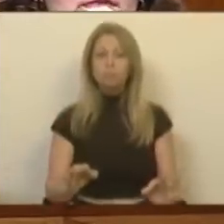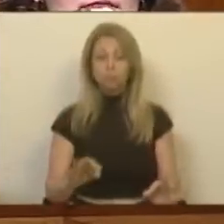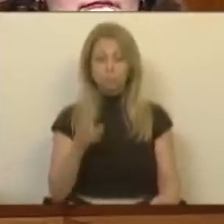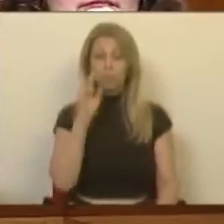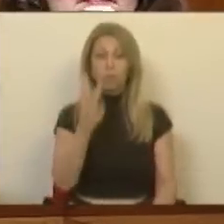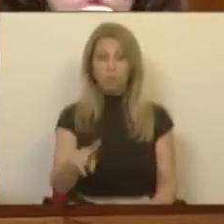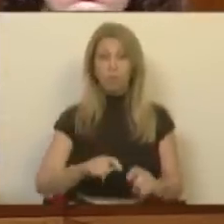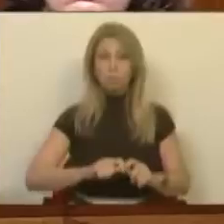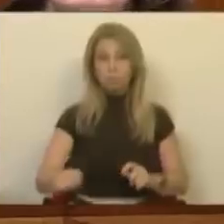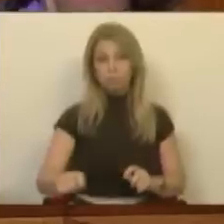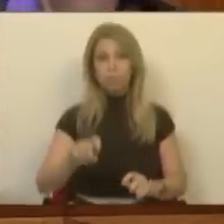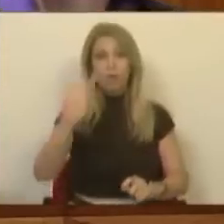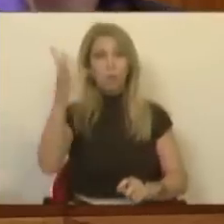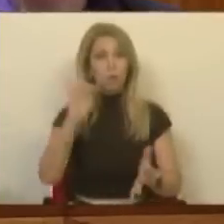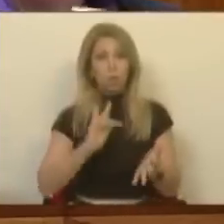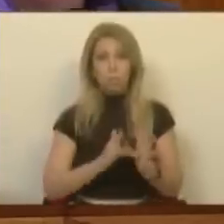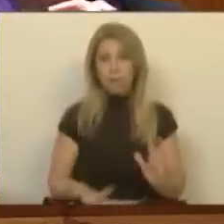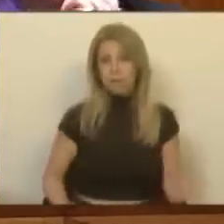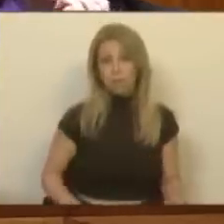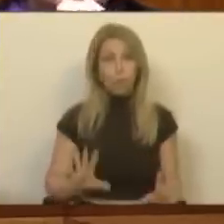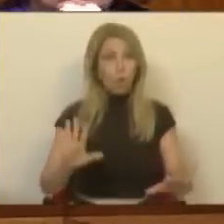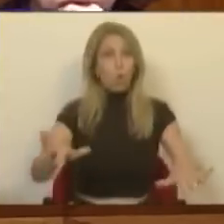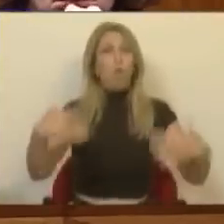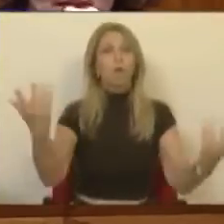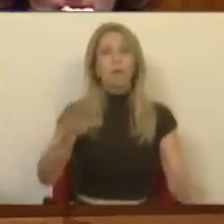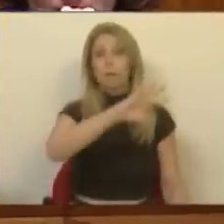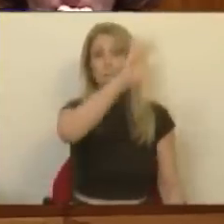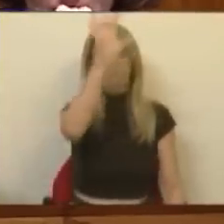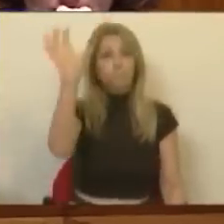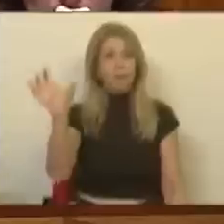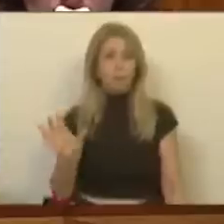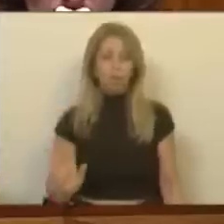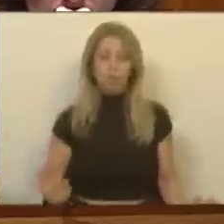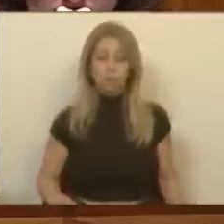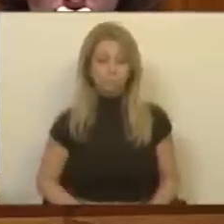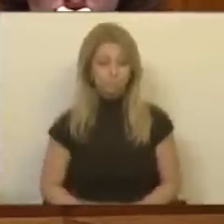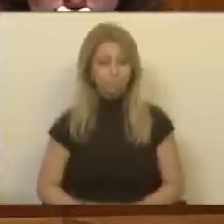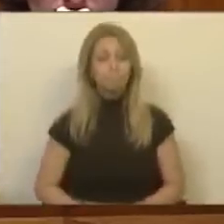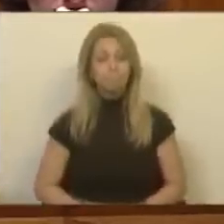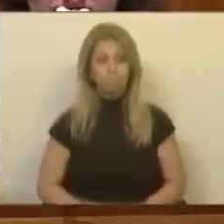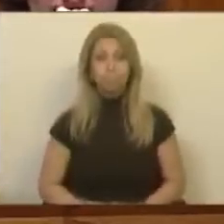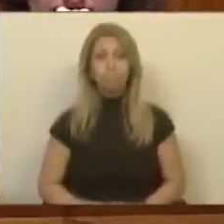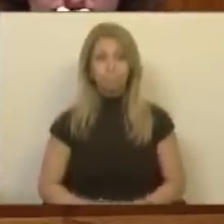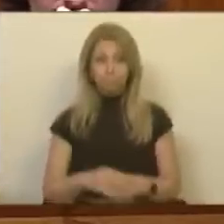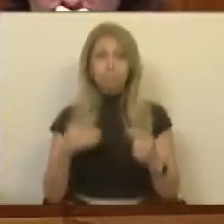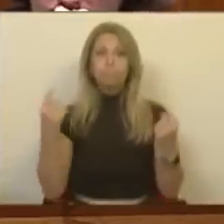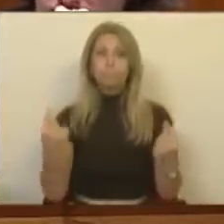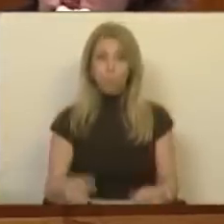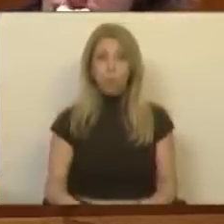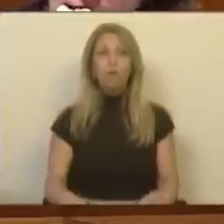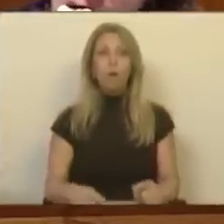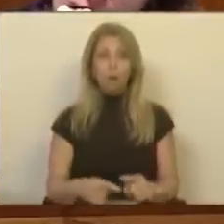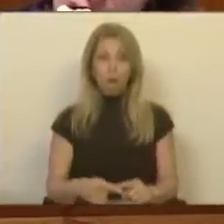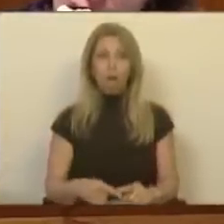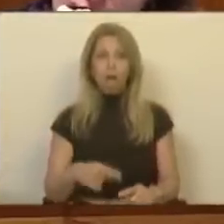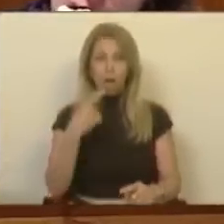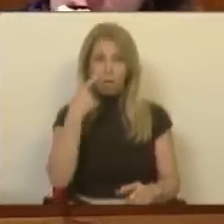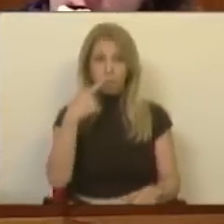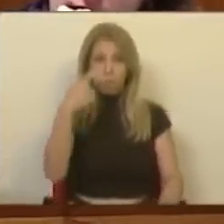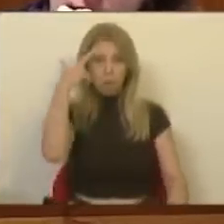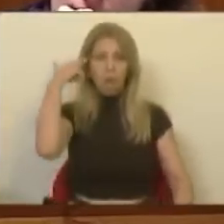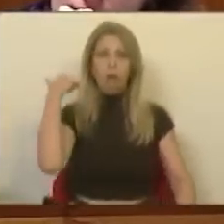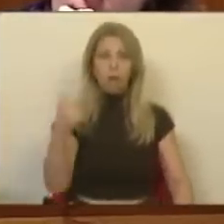têm ocorrido no Brasil ou que aconteça em qualquer país onde há um atentado Manifesto